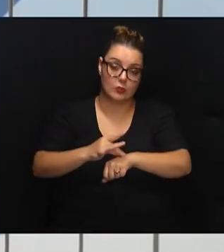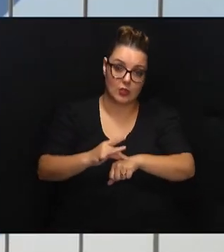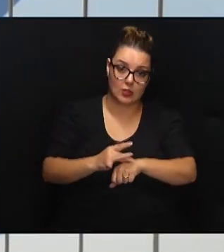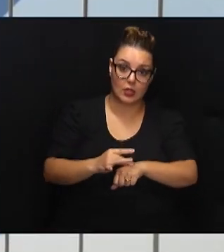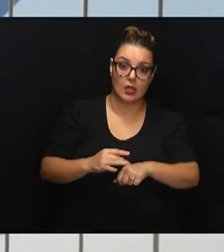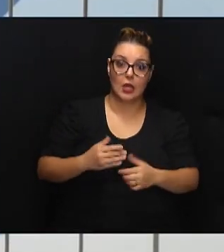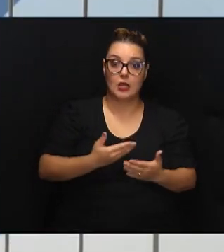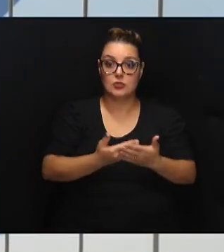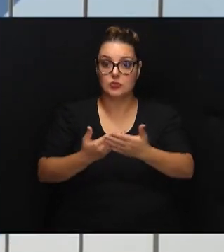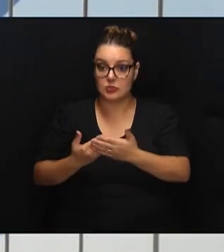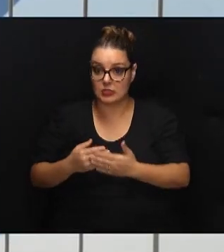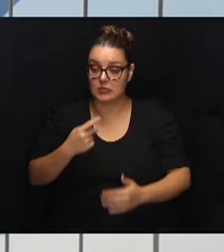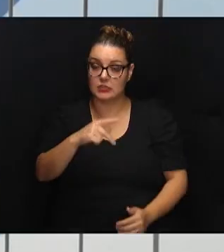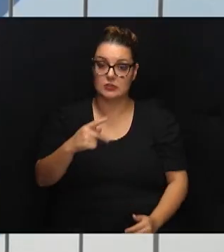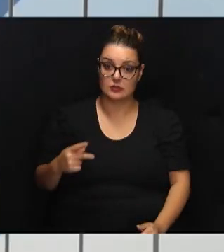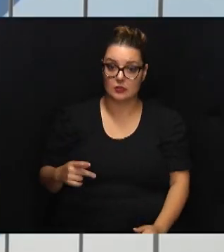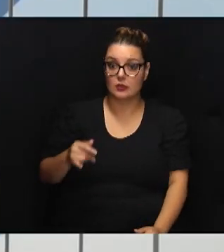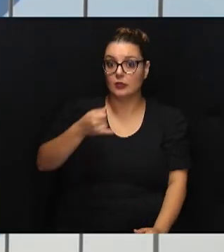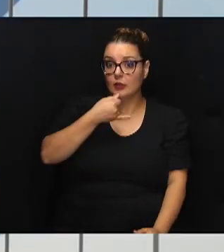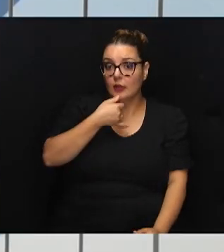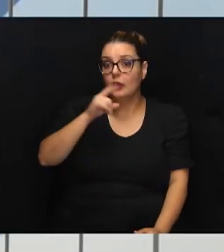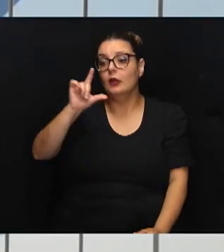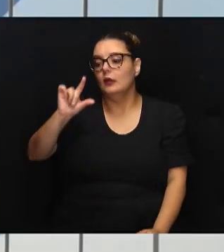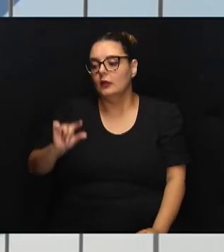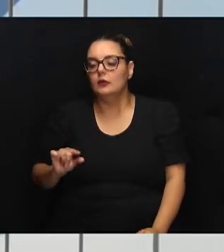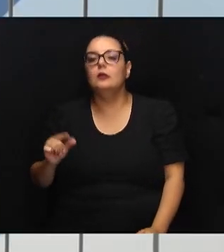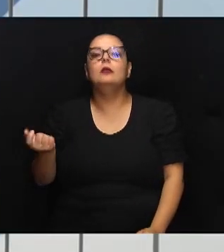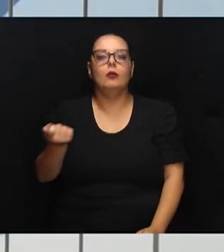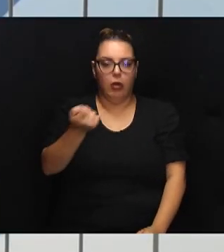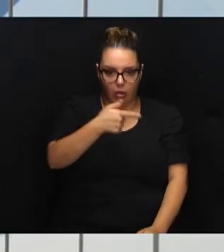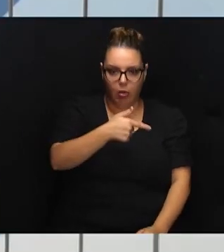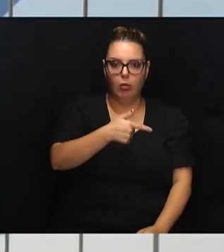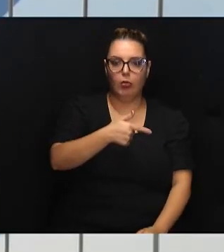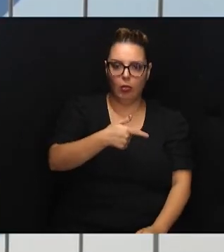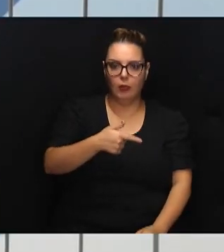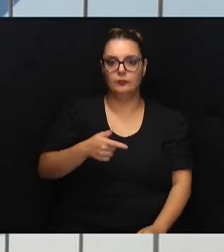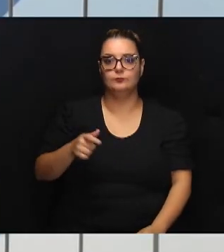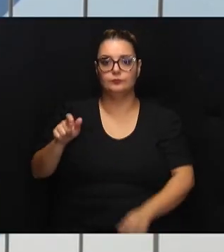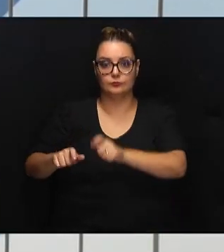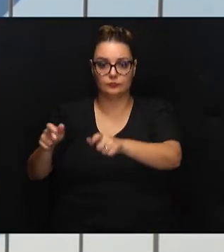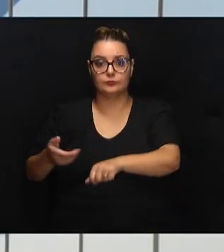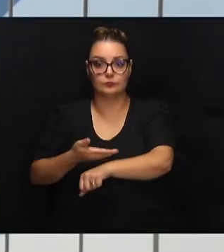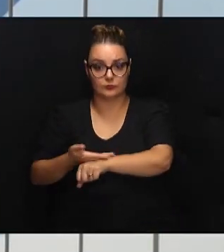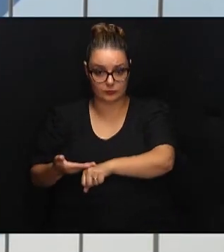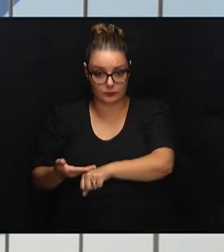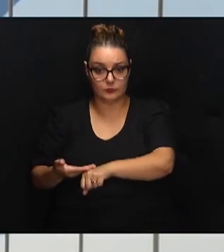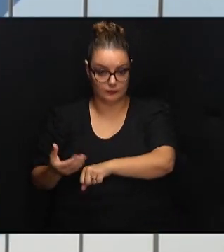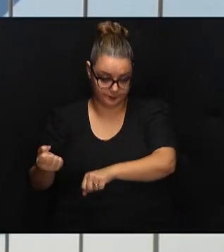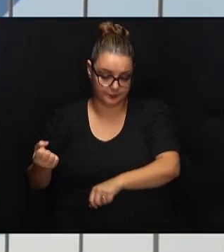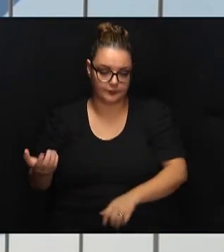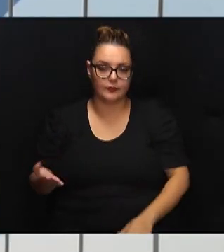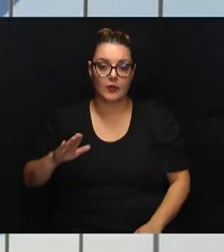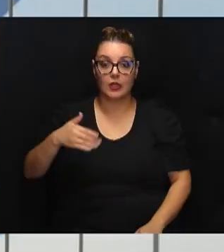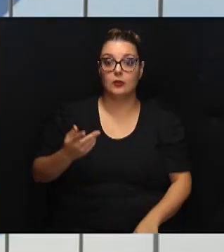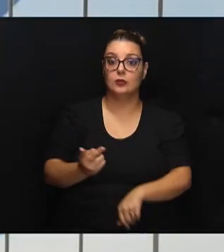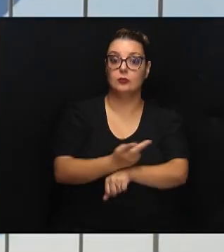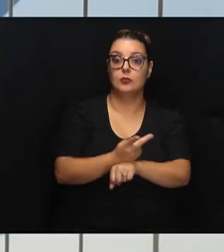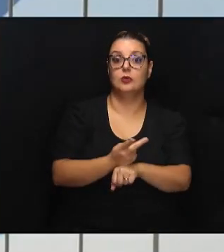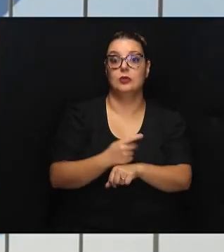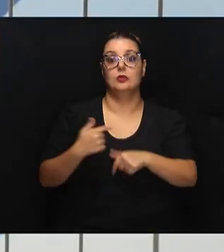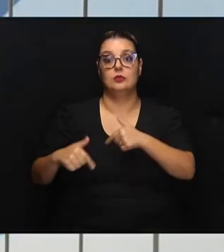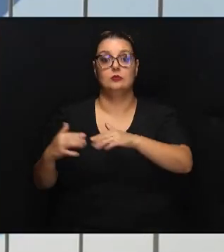dessas pessoas, infelizmente, ela é menor do que as pessoas brancas. E quando eu vou procurar o trabalho